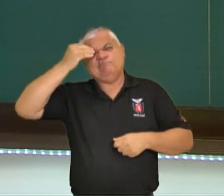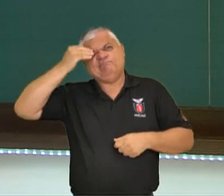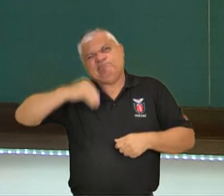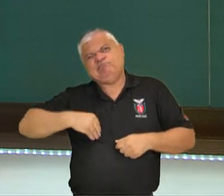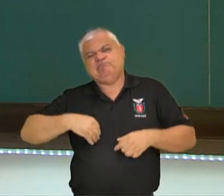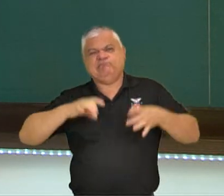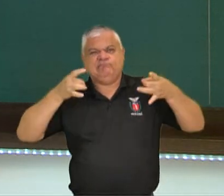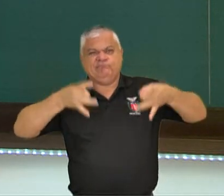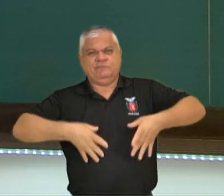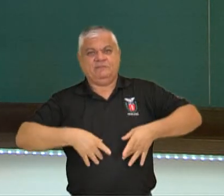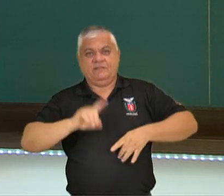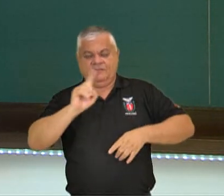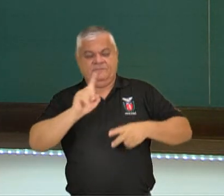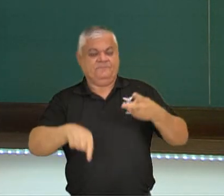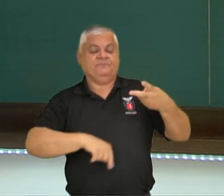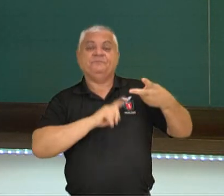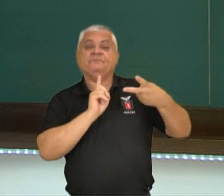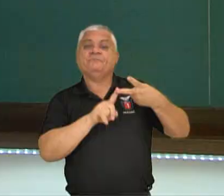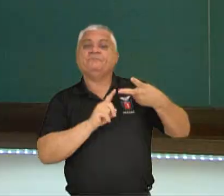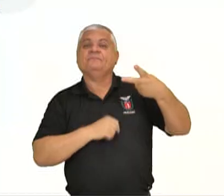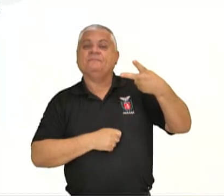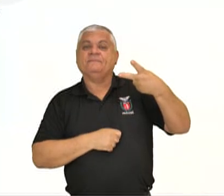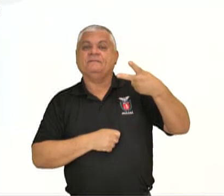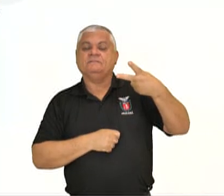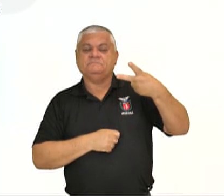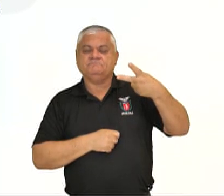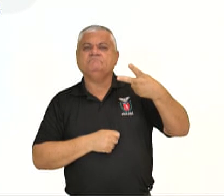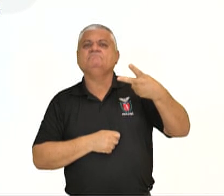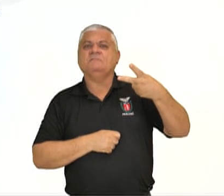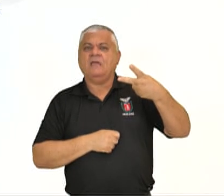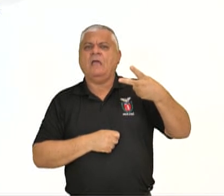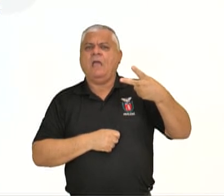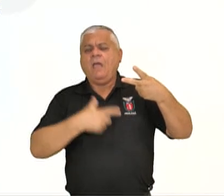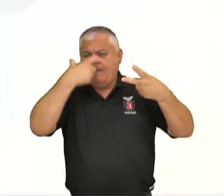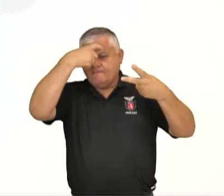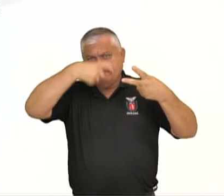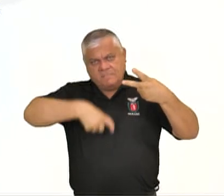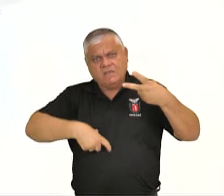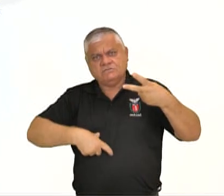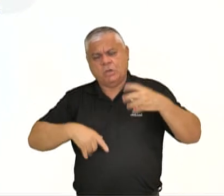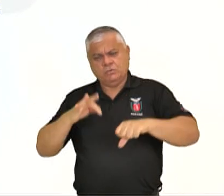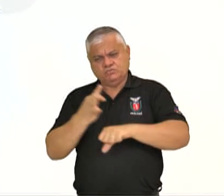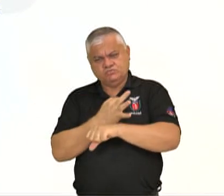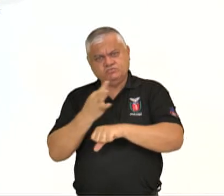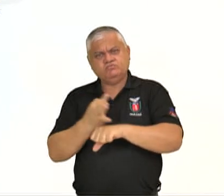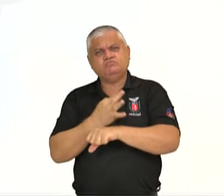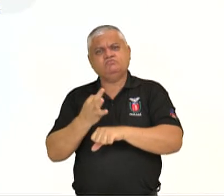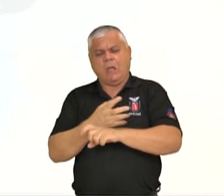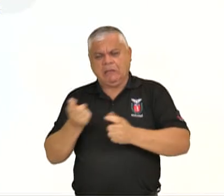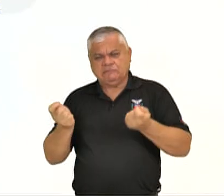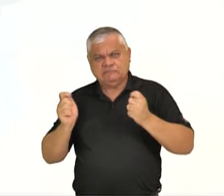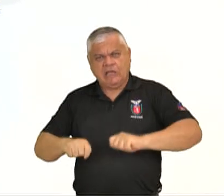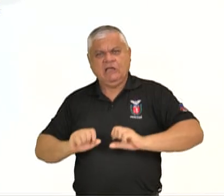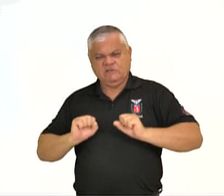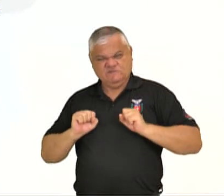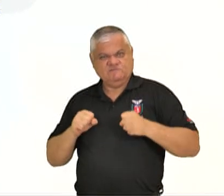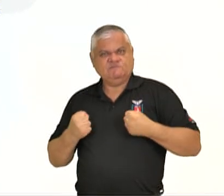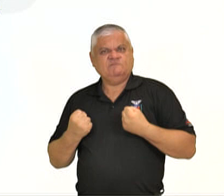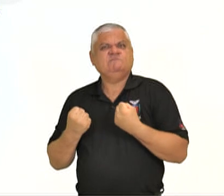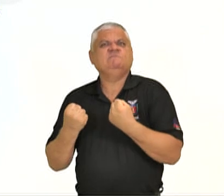desistir. O 2, capacidade de uma pessoa de resistir a esforços